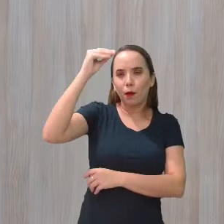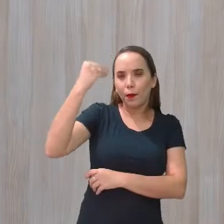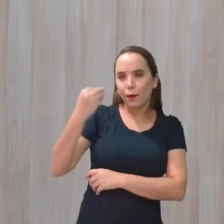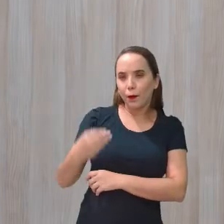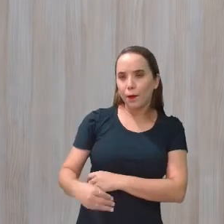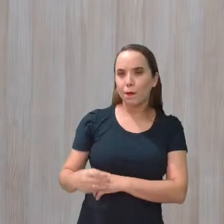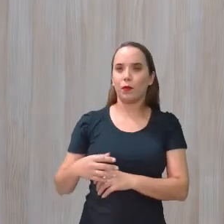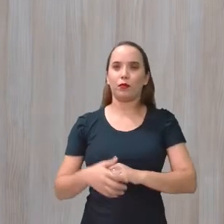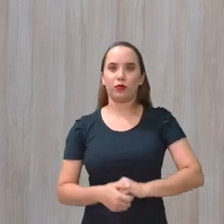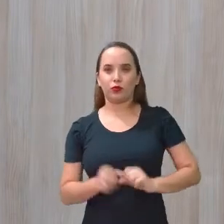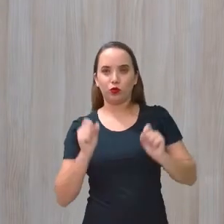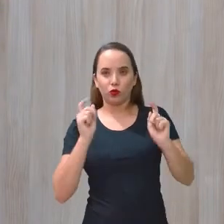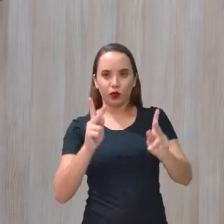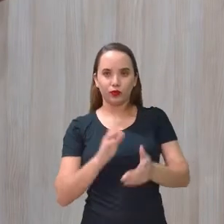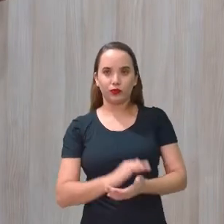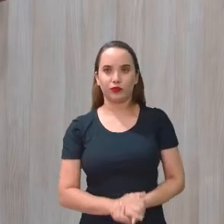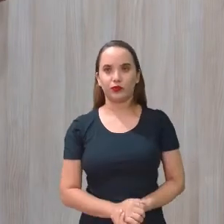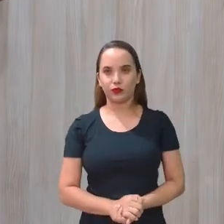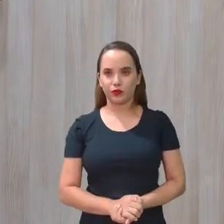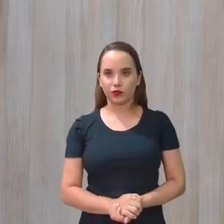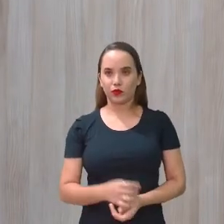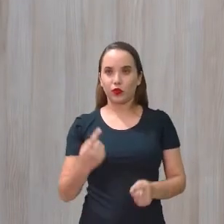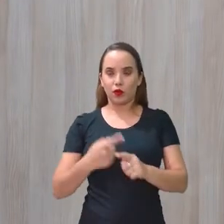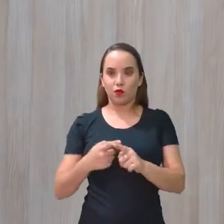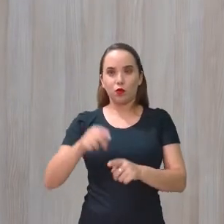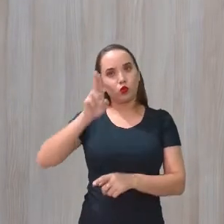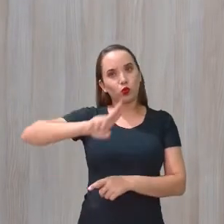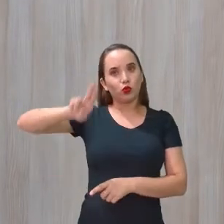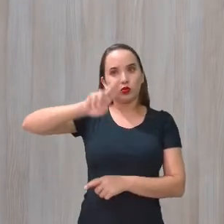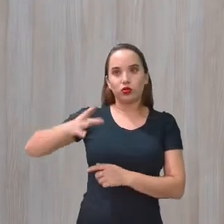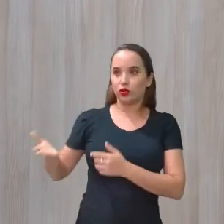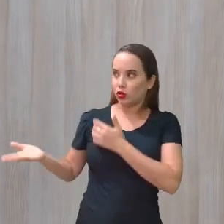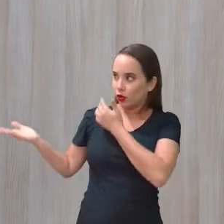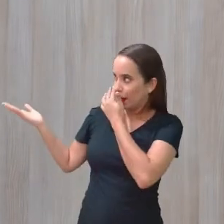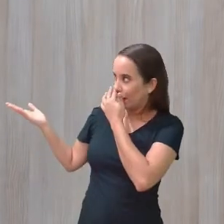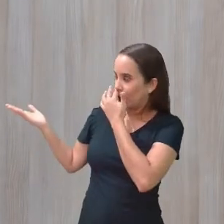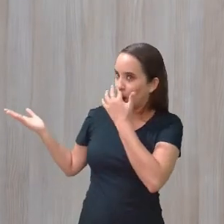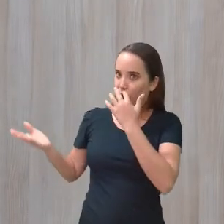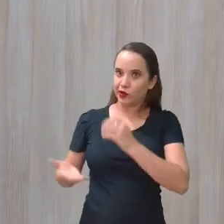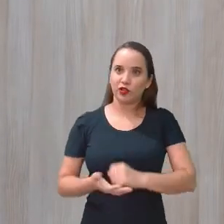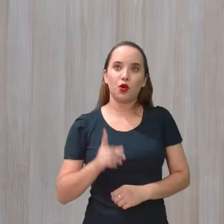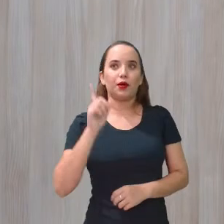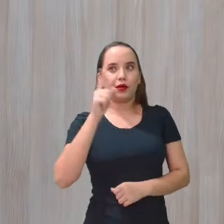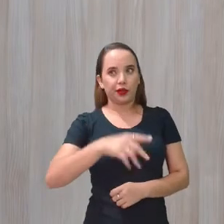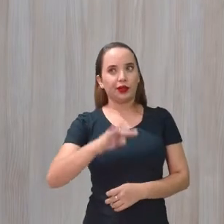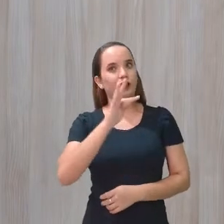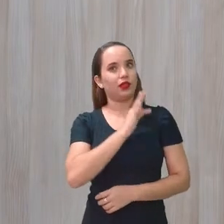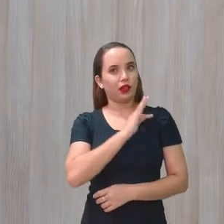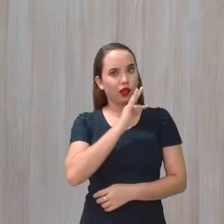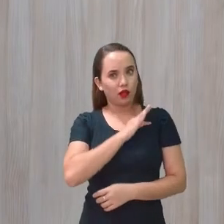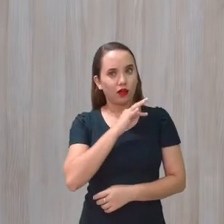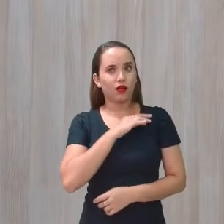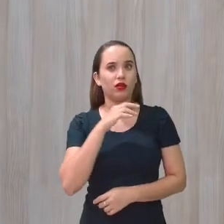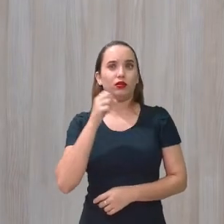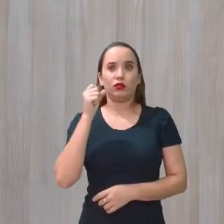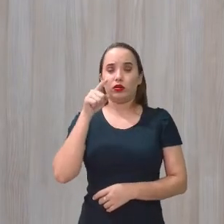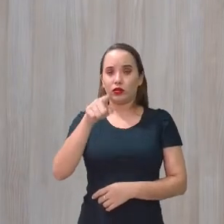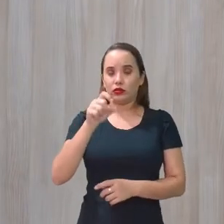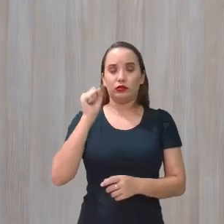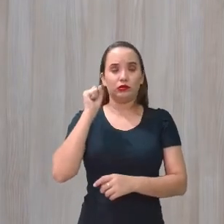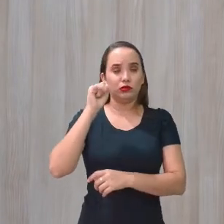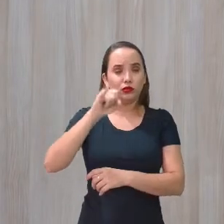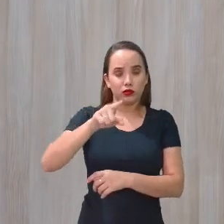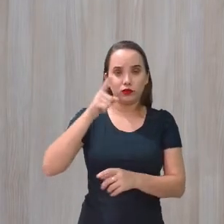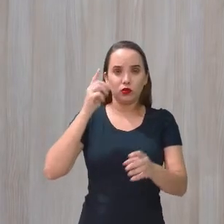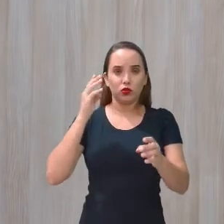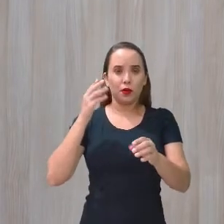aprender uma técnica, tá certo? O que eu estou usando aqui nessa solução são as técnicas que geralmente, você pegar os vídeos aí na internet, você